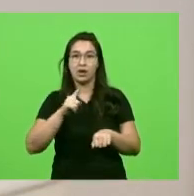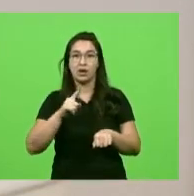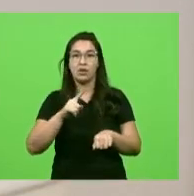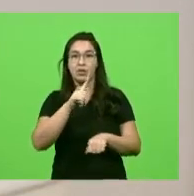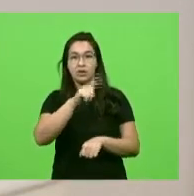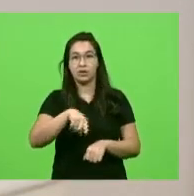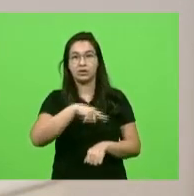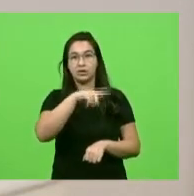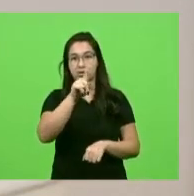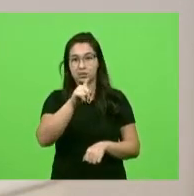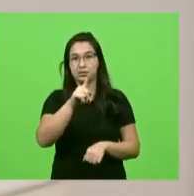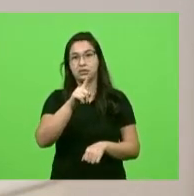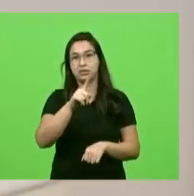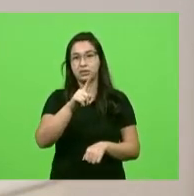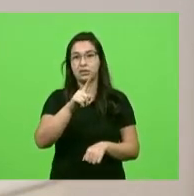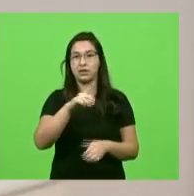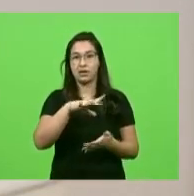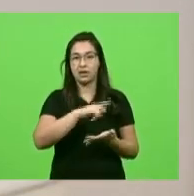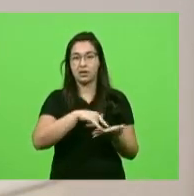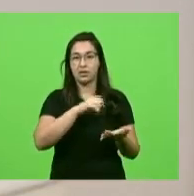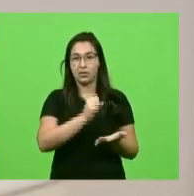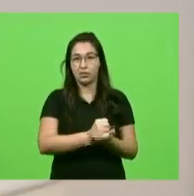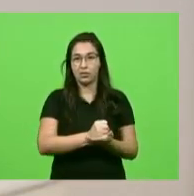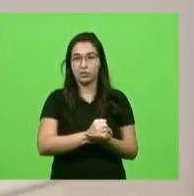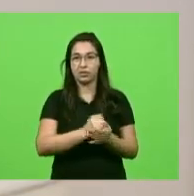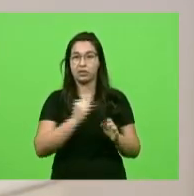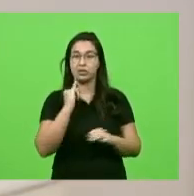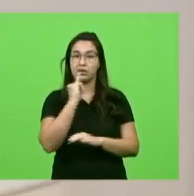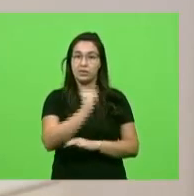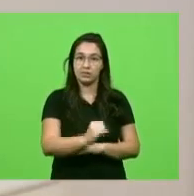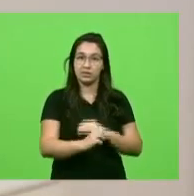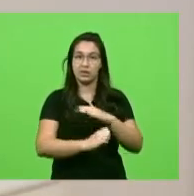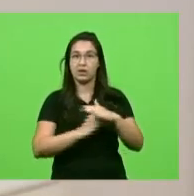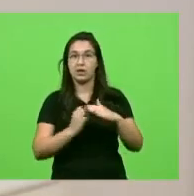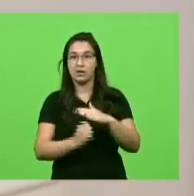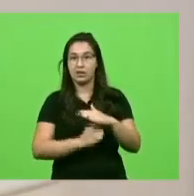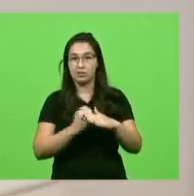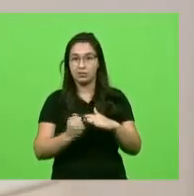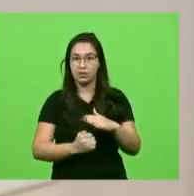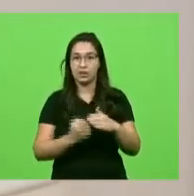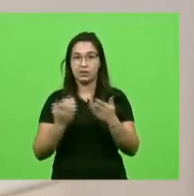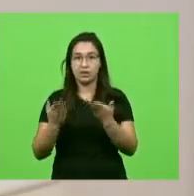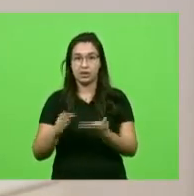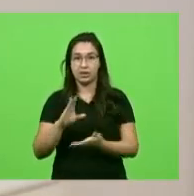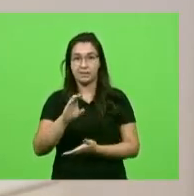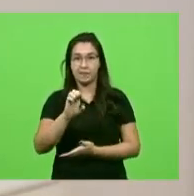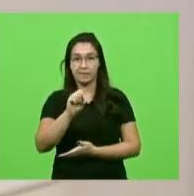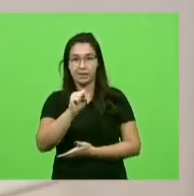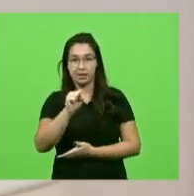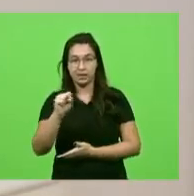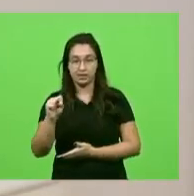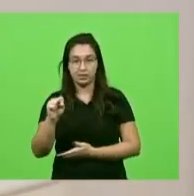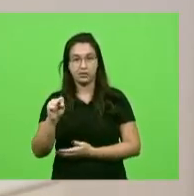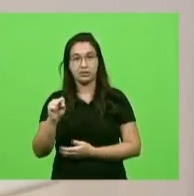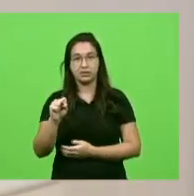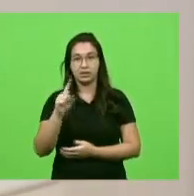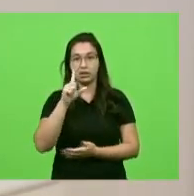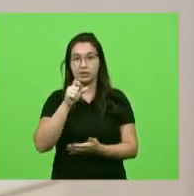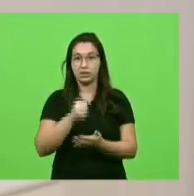imediata comunicação à contratada, sendo de competência da SES, Secretaria de Estado da Saúde, decidir pela